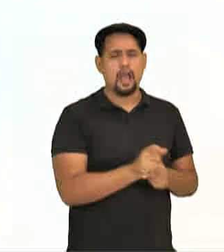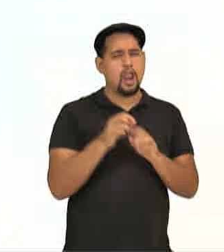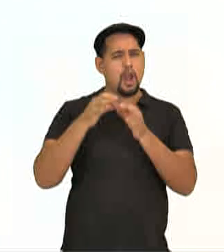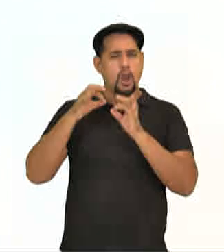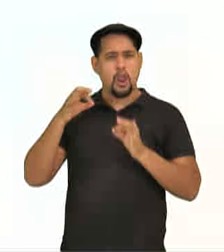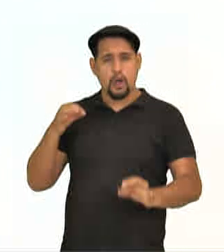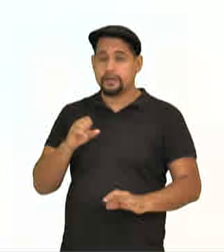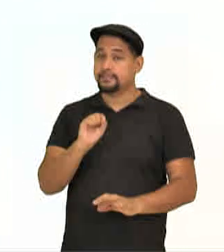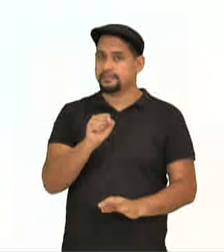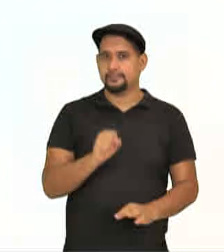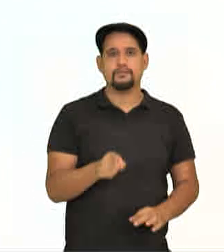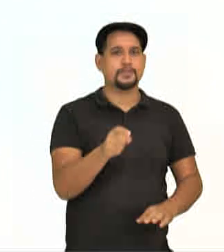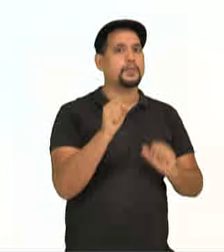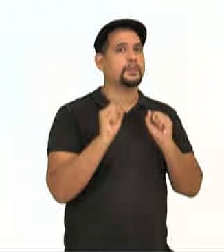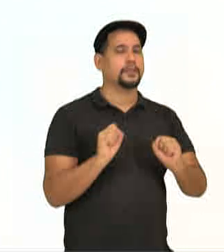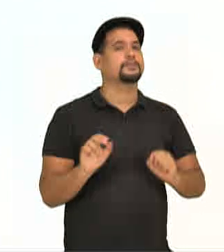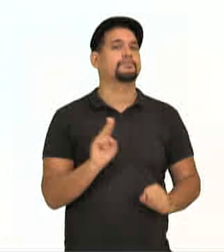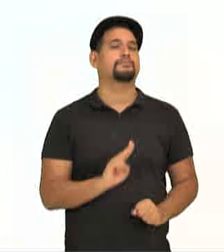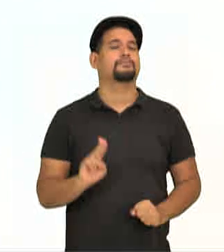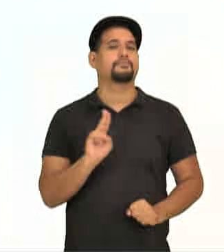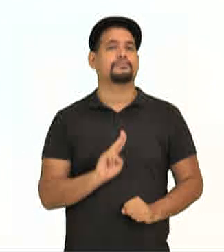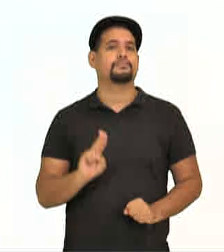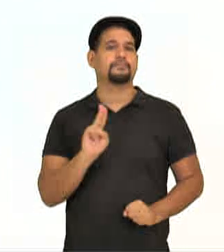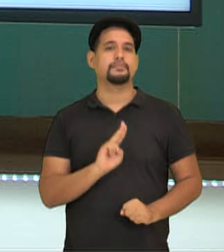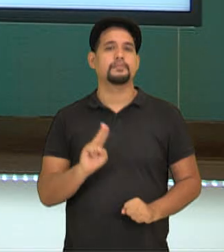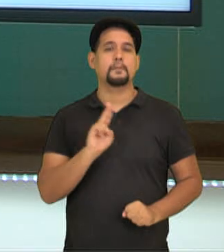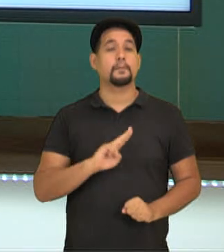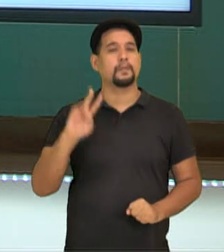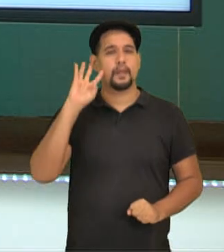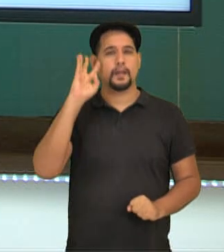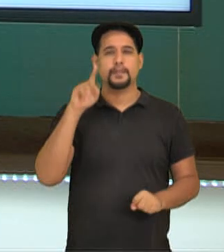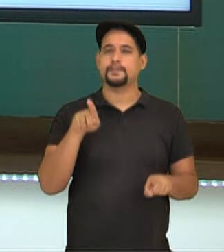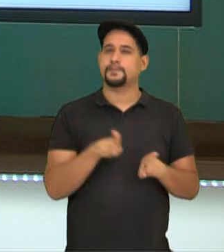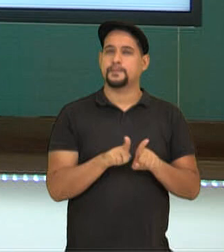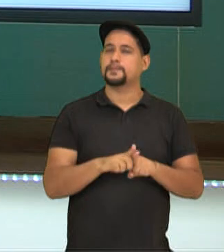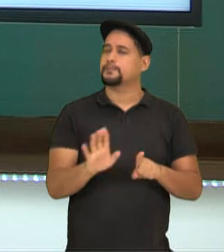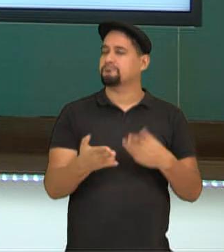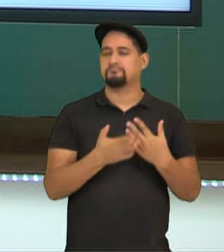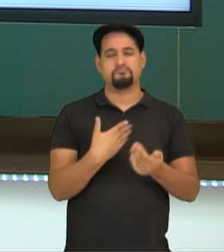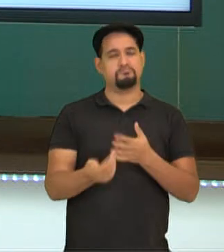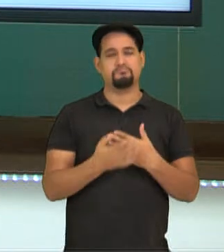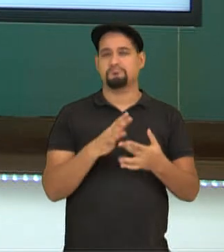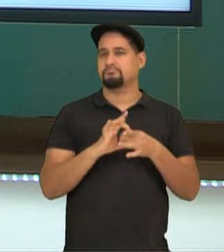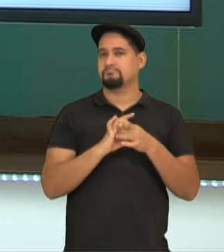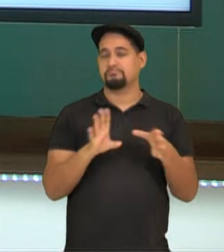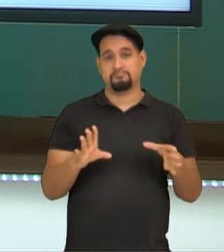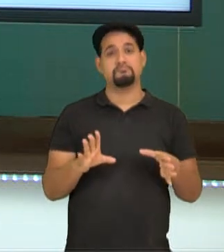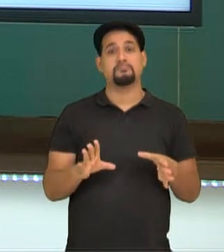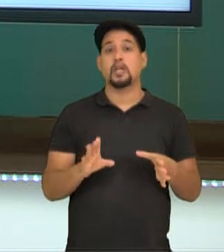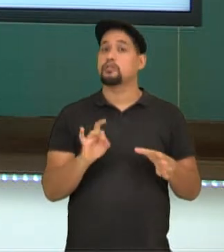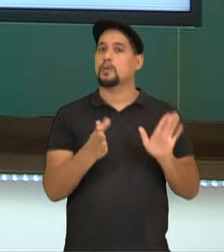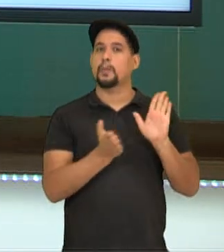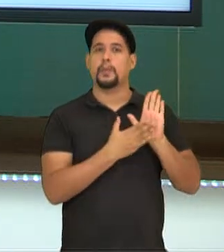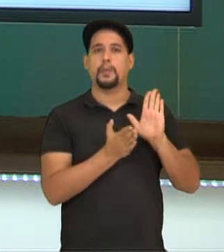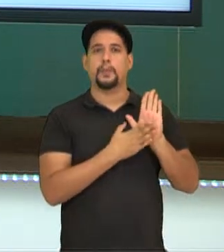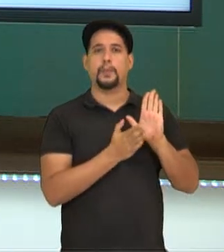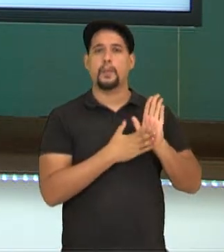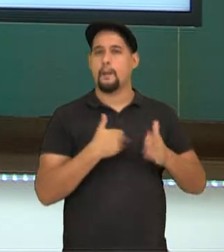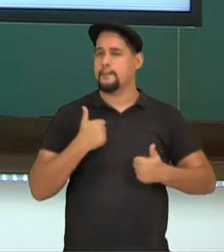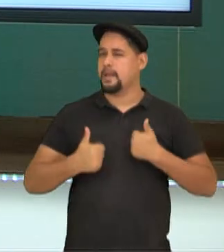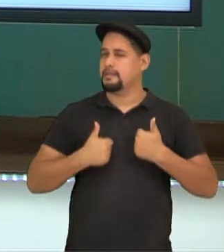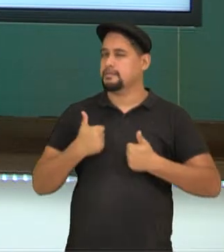longa. E você pode utilizar a circunstância que você quiser. Aqui é uma proposta,